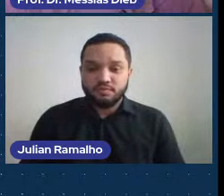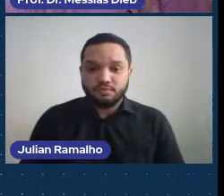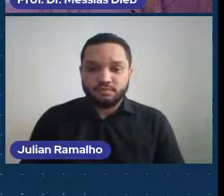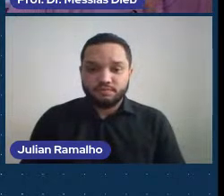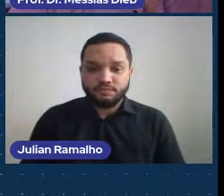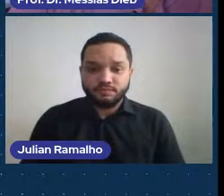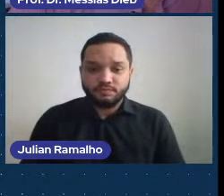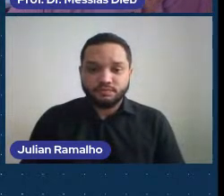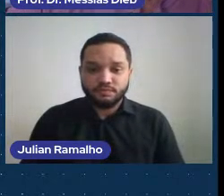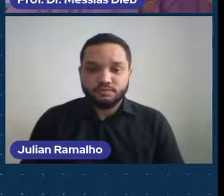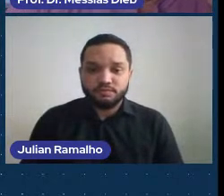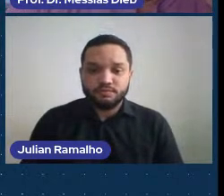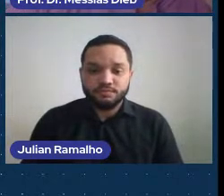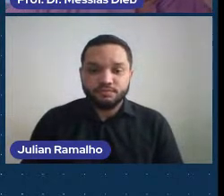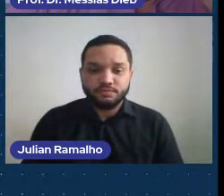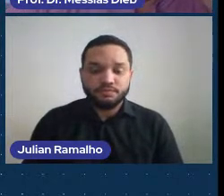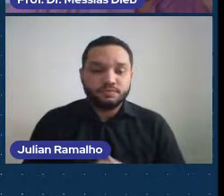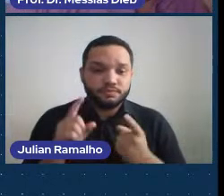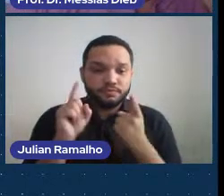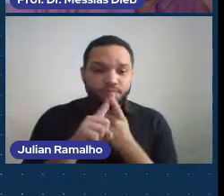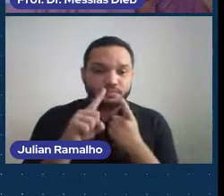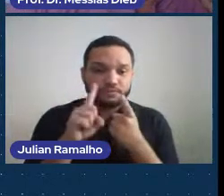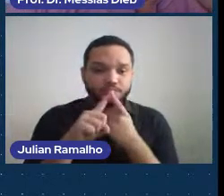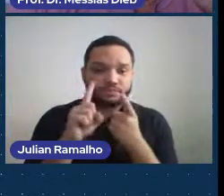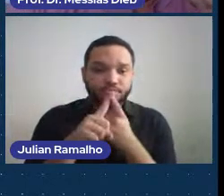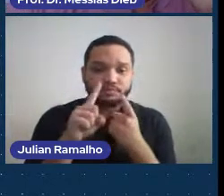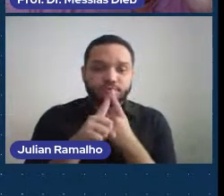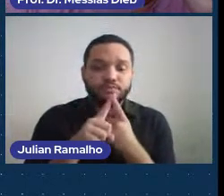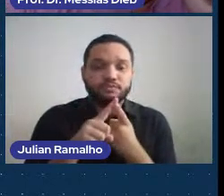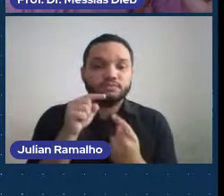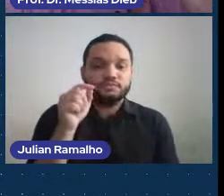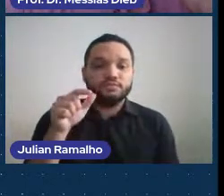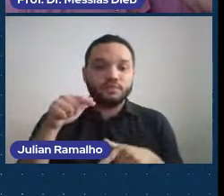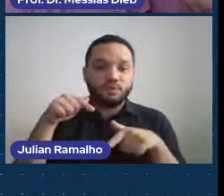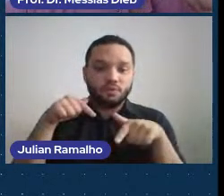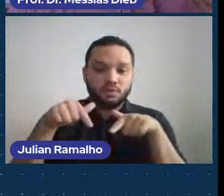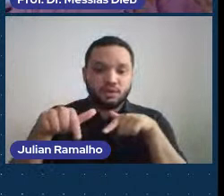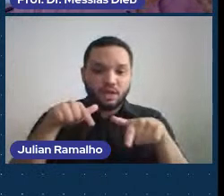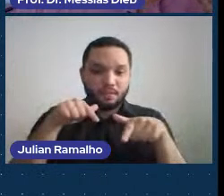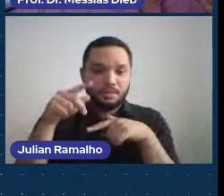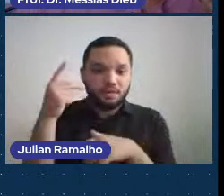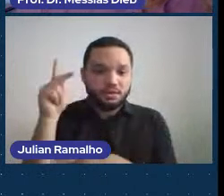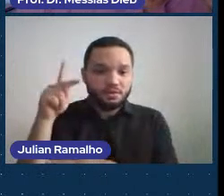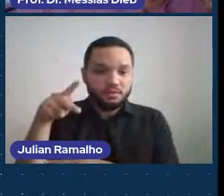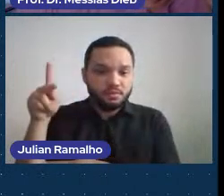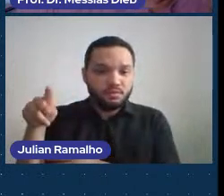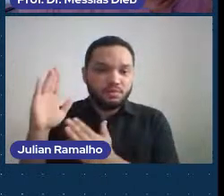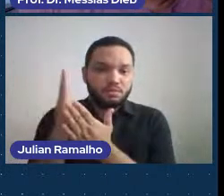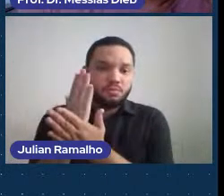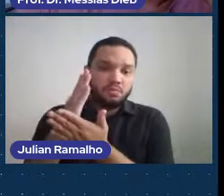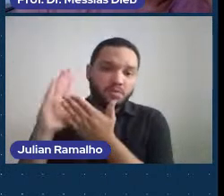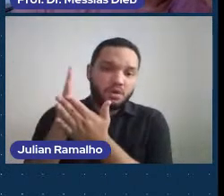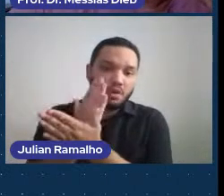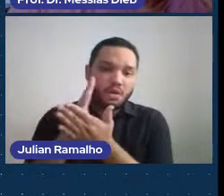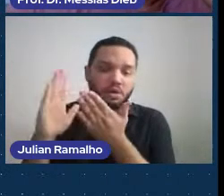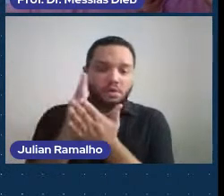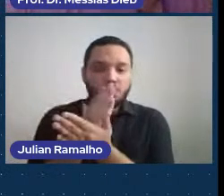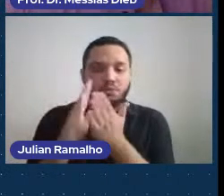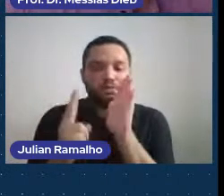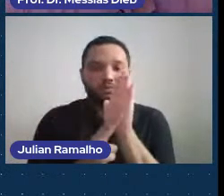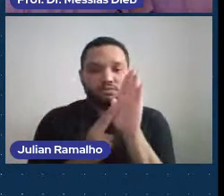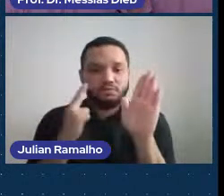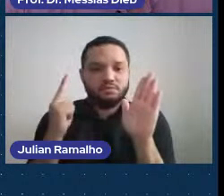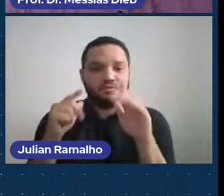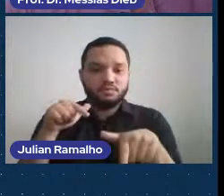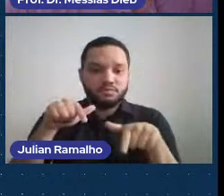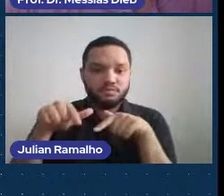também, entendendo aqui, né, que o trabalho dos professores tem autores que falam sobre ele, que é o trabalho docente.